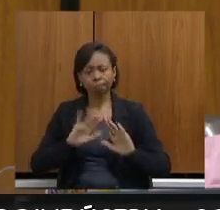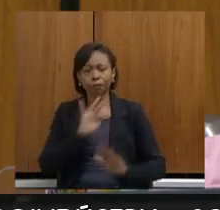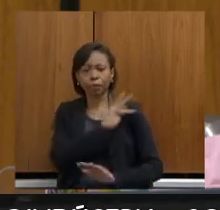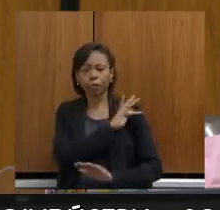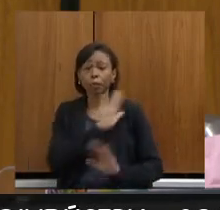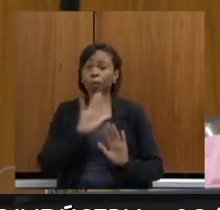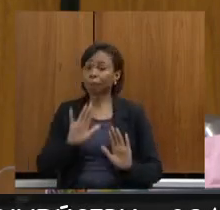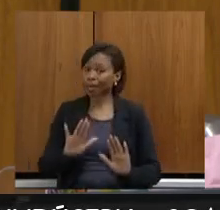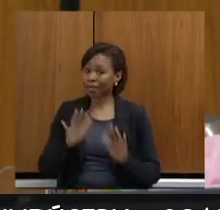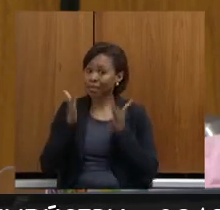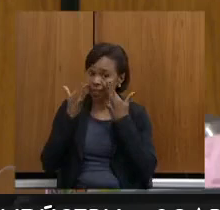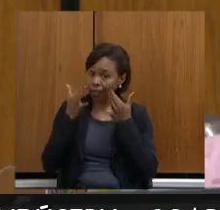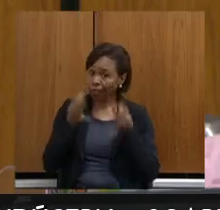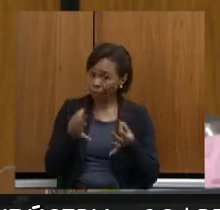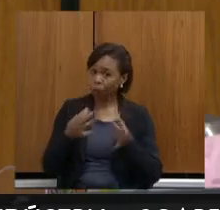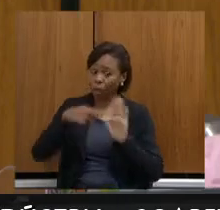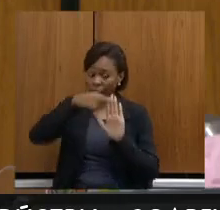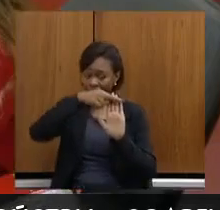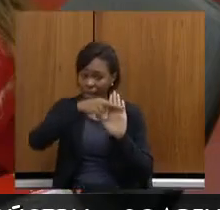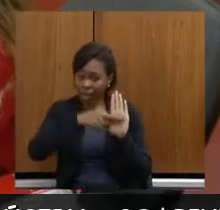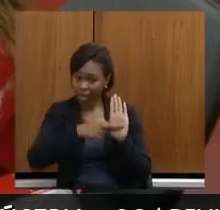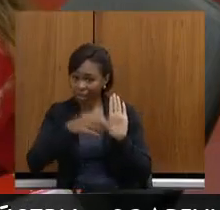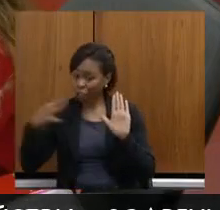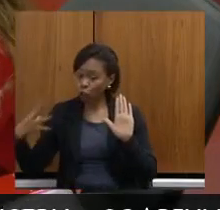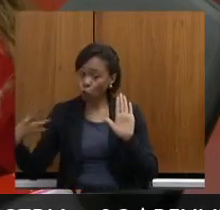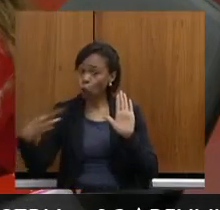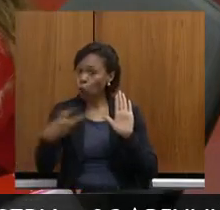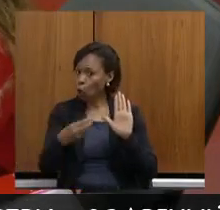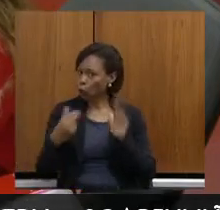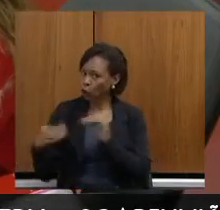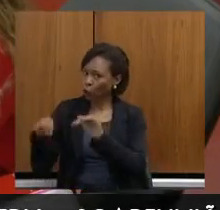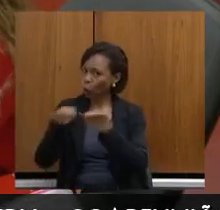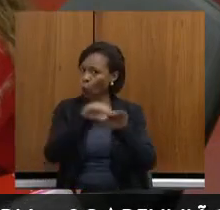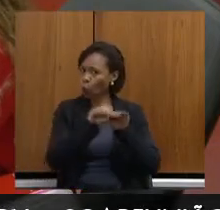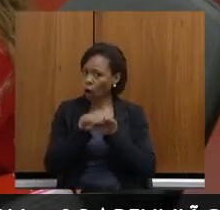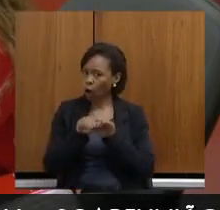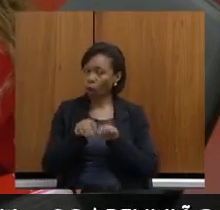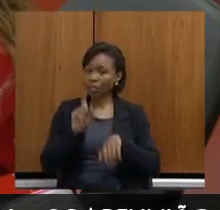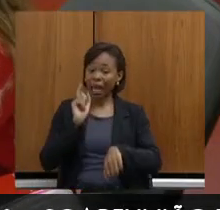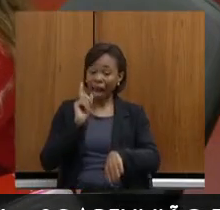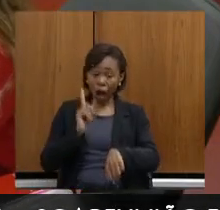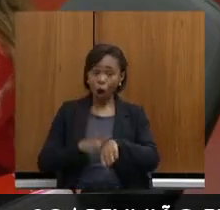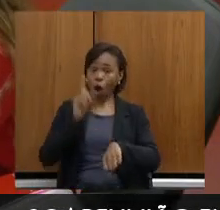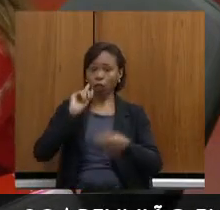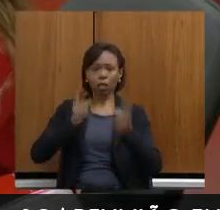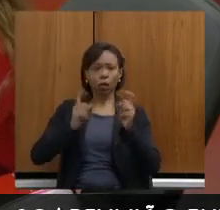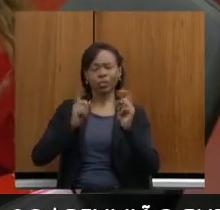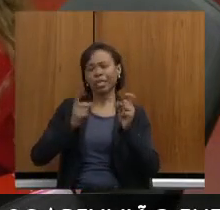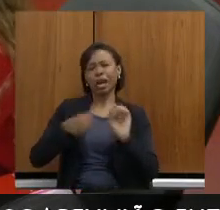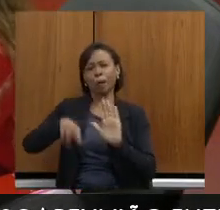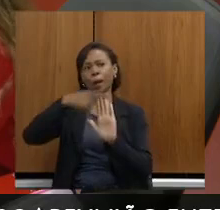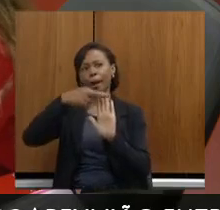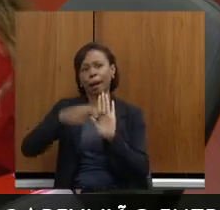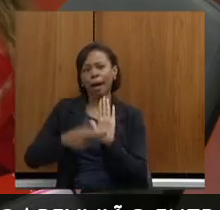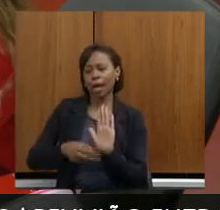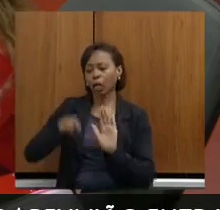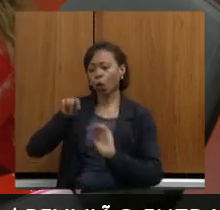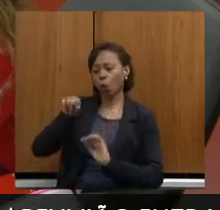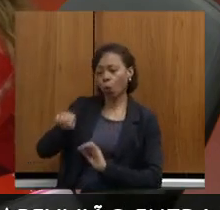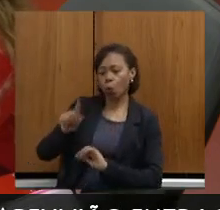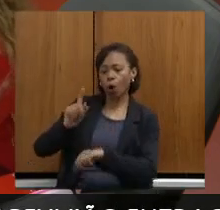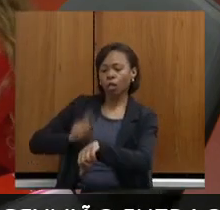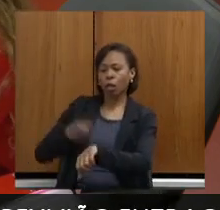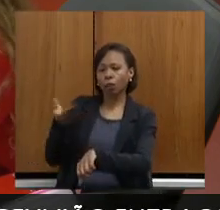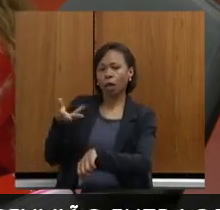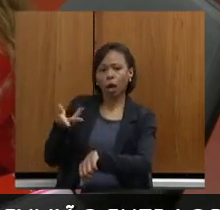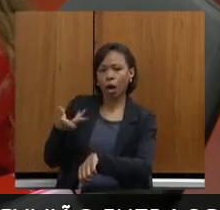gente combina a regra do jogo para todos lá no meio da regra do jogo que a gente combina de pedir tempo ou celeridade de um outro